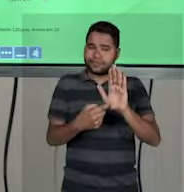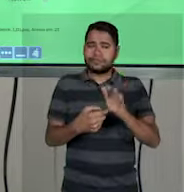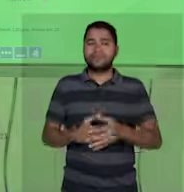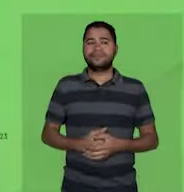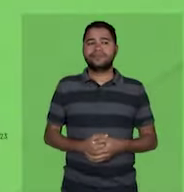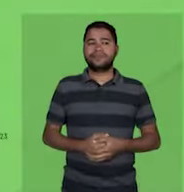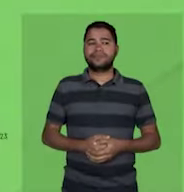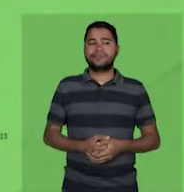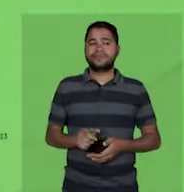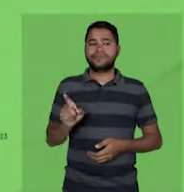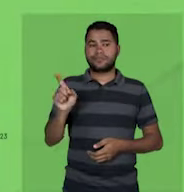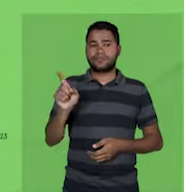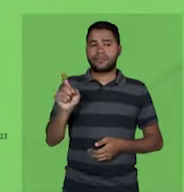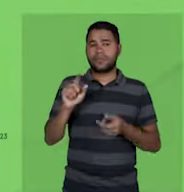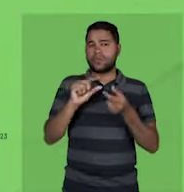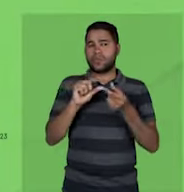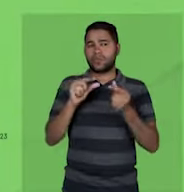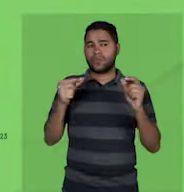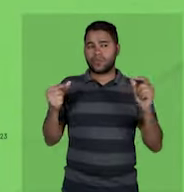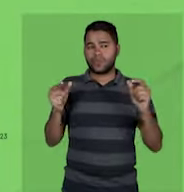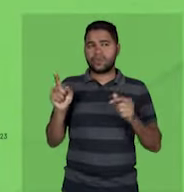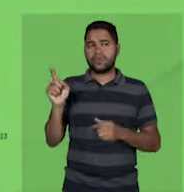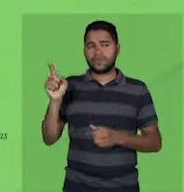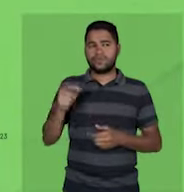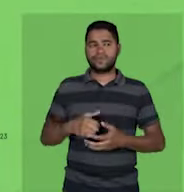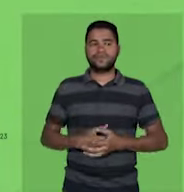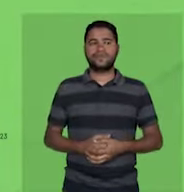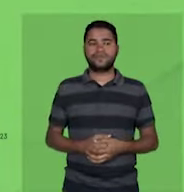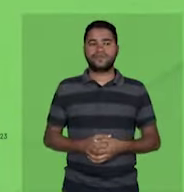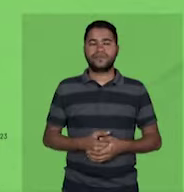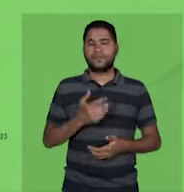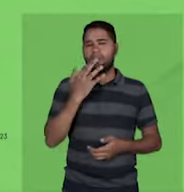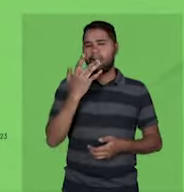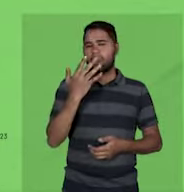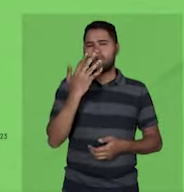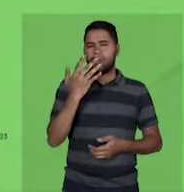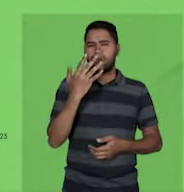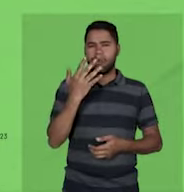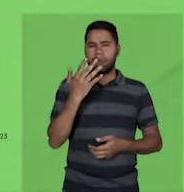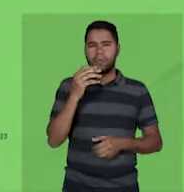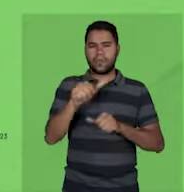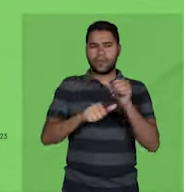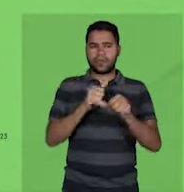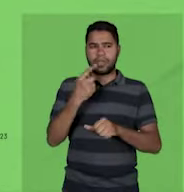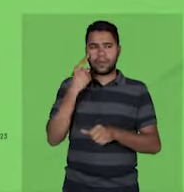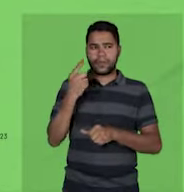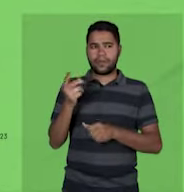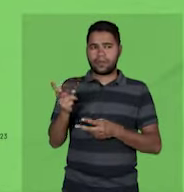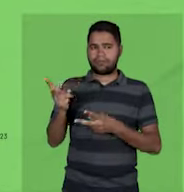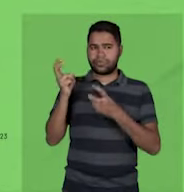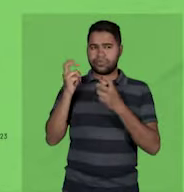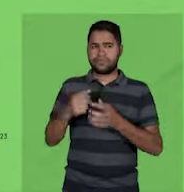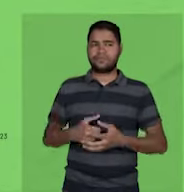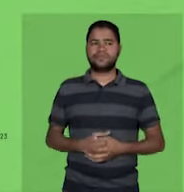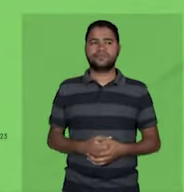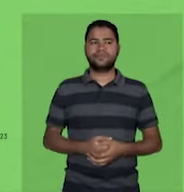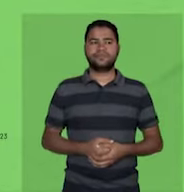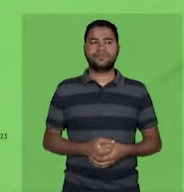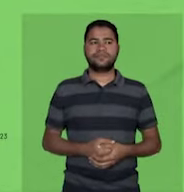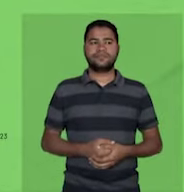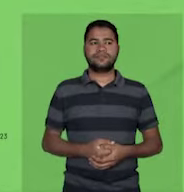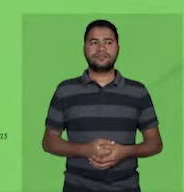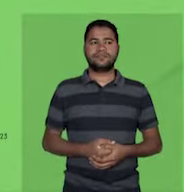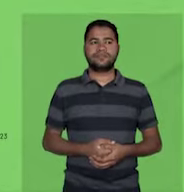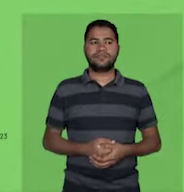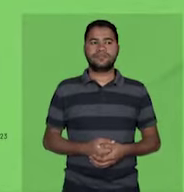né? Por essas estruturas aqui, ó. Eu vou trocar a cor da caneta para ficar um pouco mais fácil para a gente ver. Então,